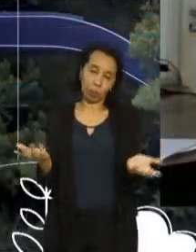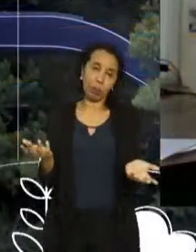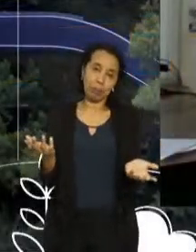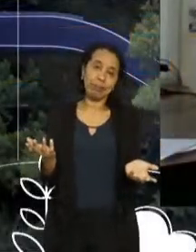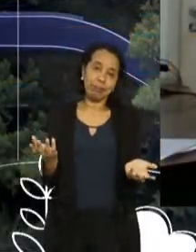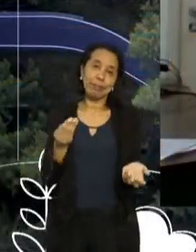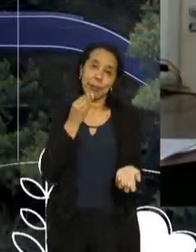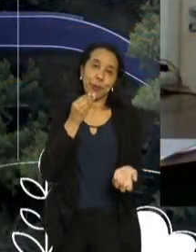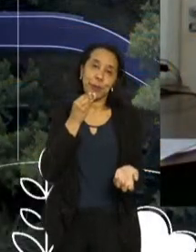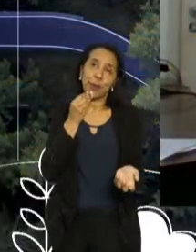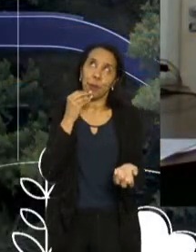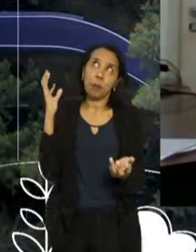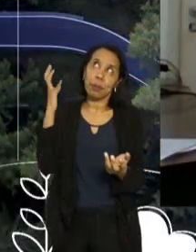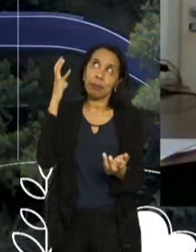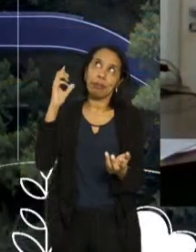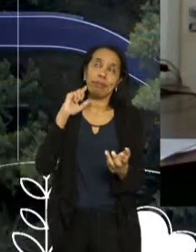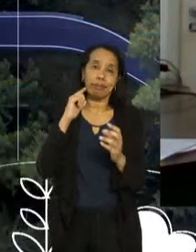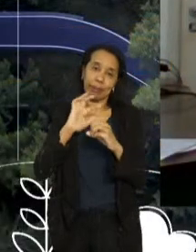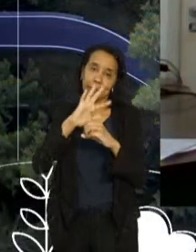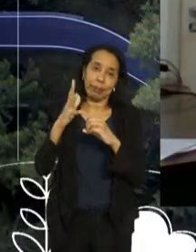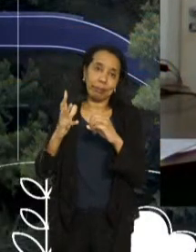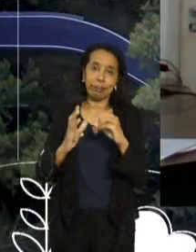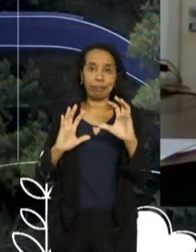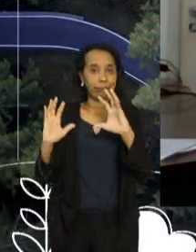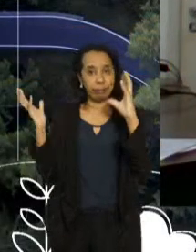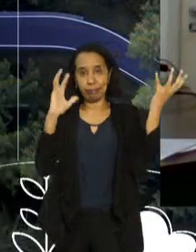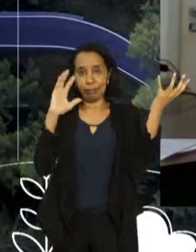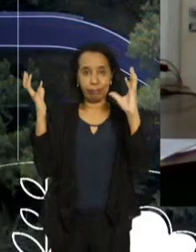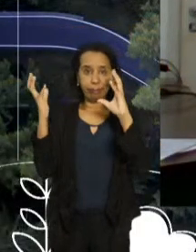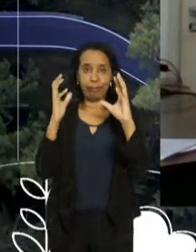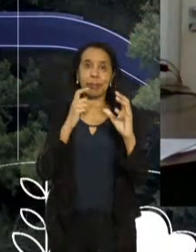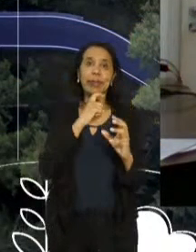a poluição e as mudanças climáticas? Bom,